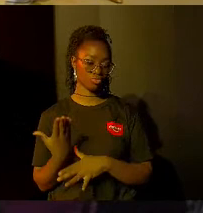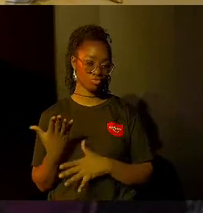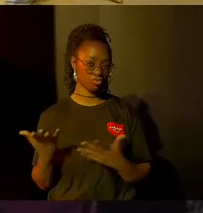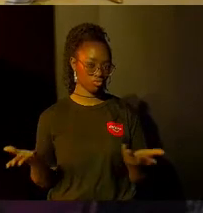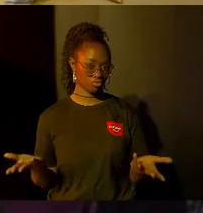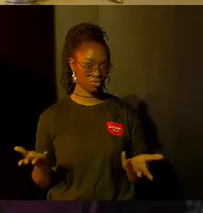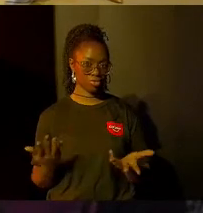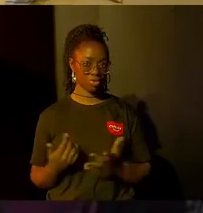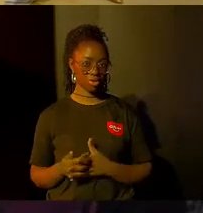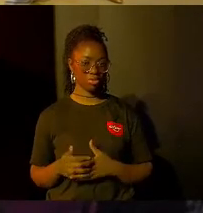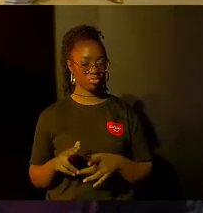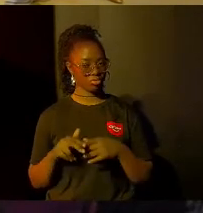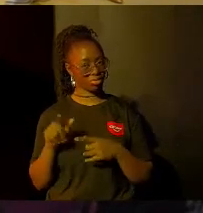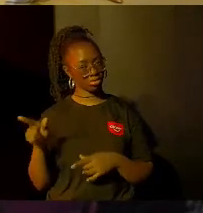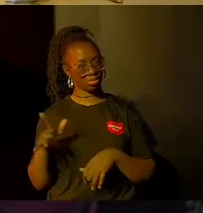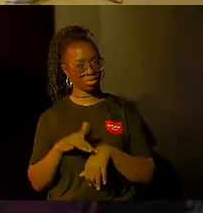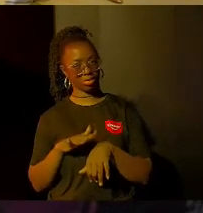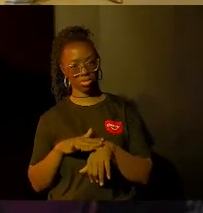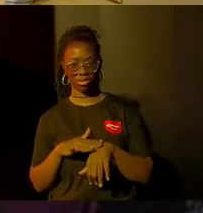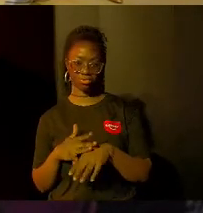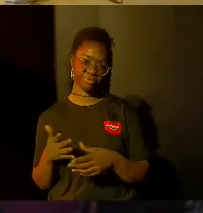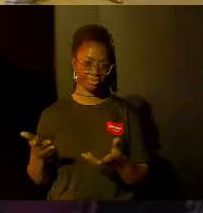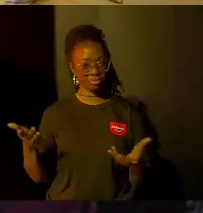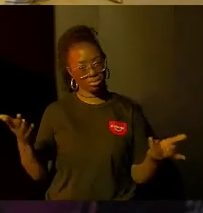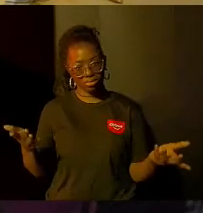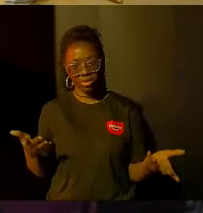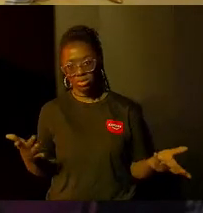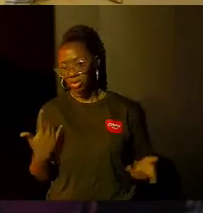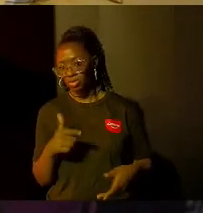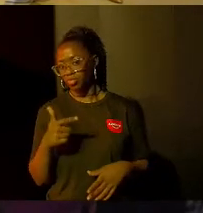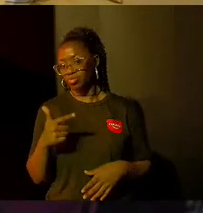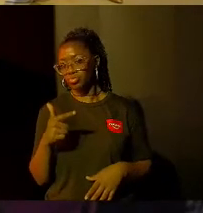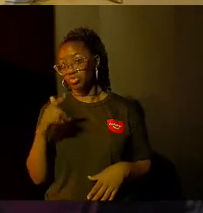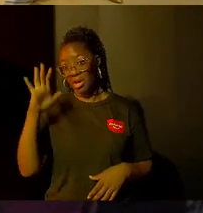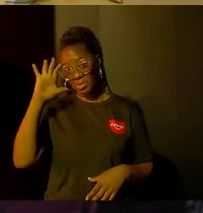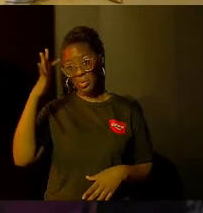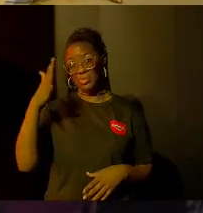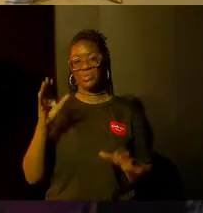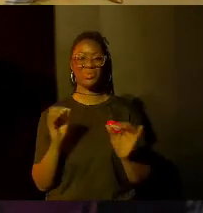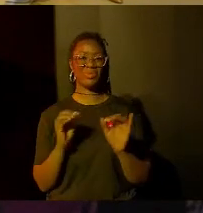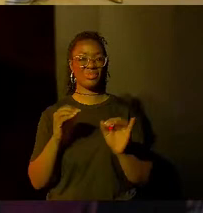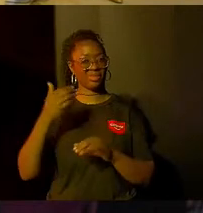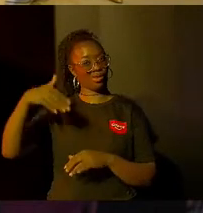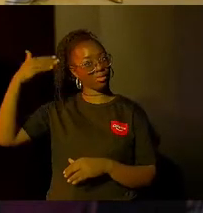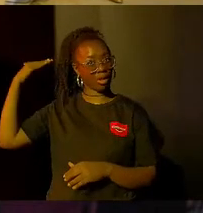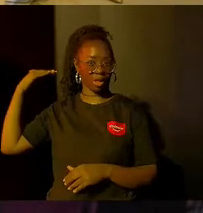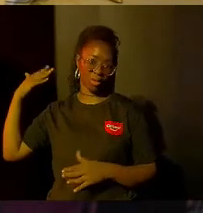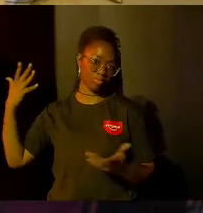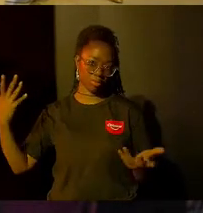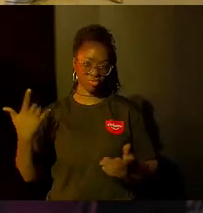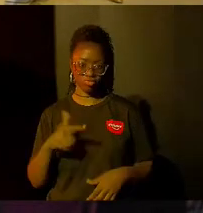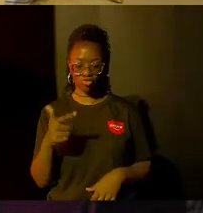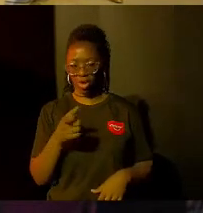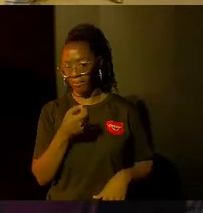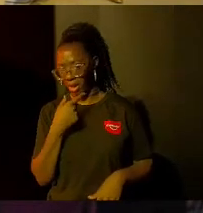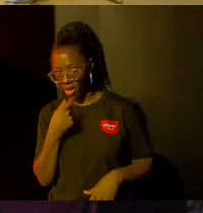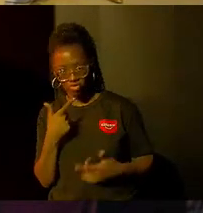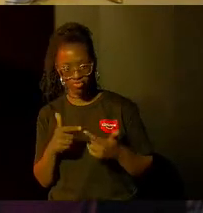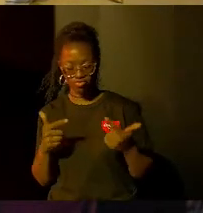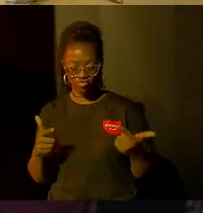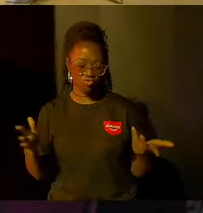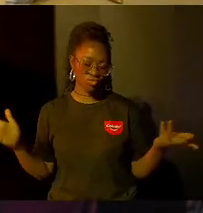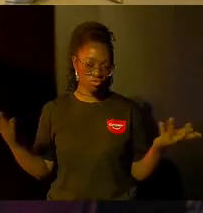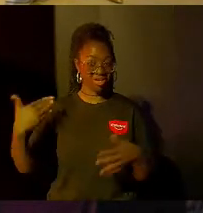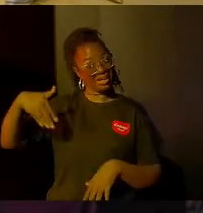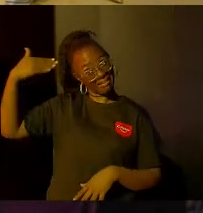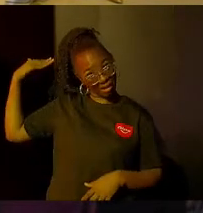aquela circunstância de não ter nenhuma solução possível para o vírus HIV e a AIDS